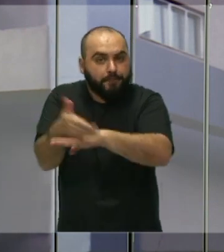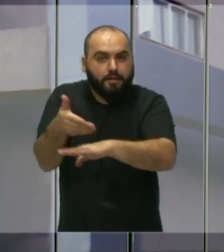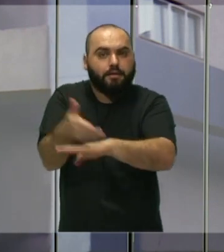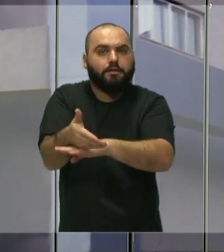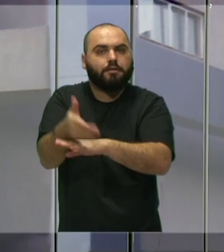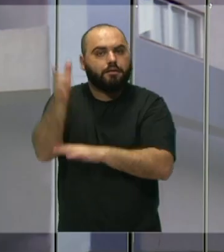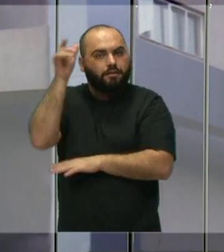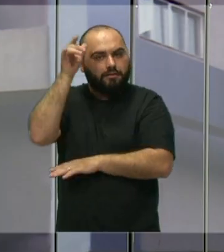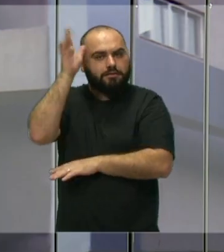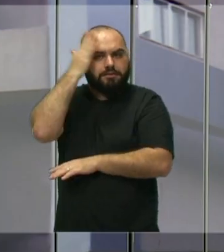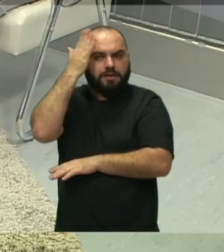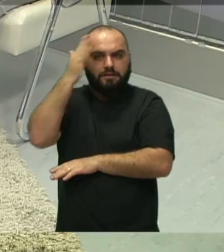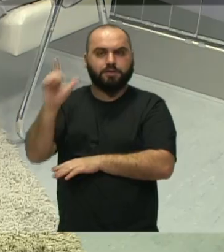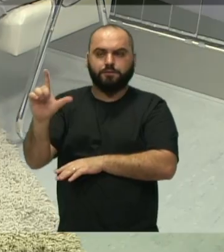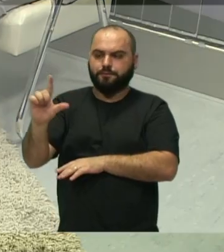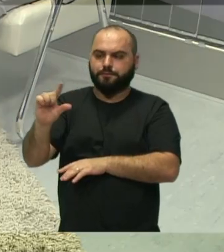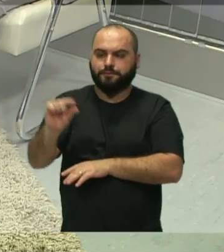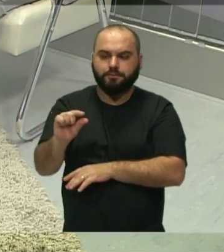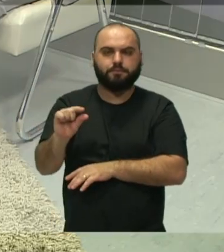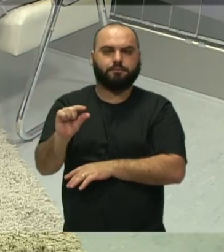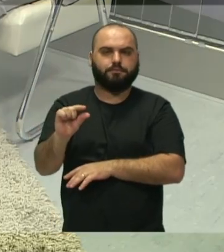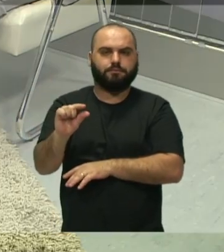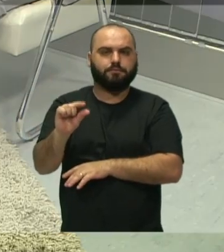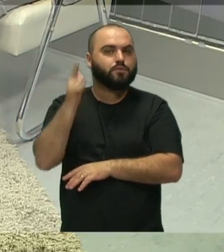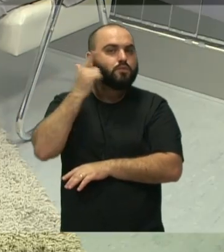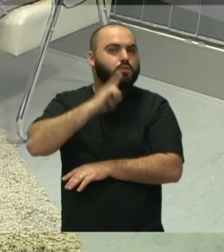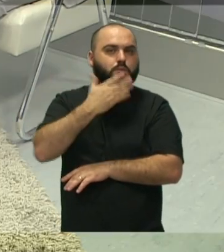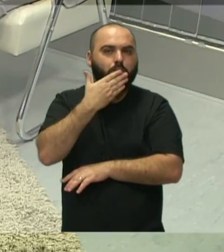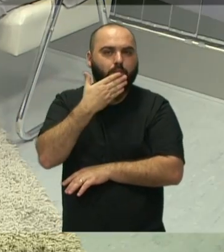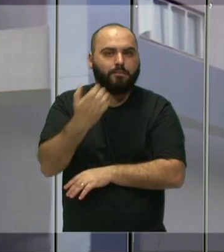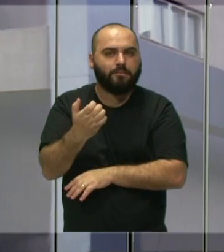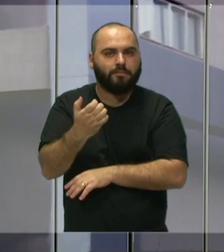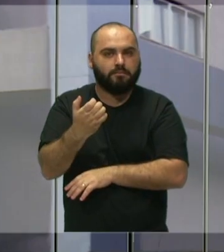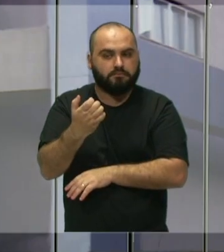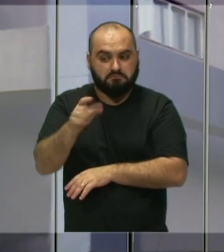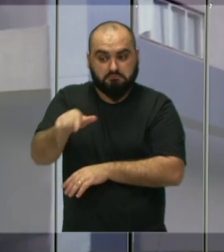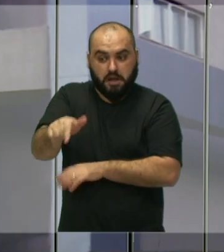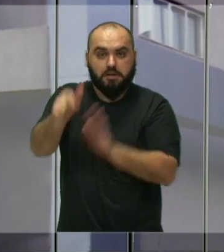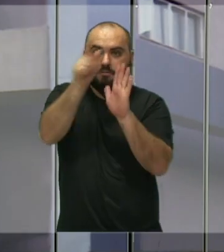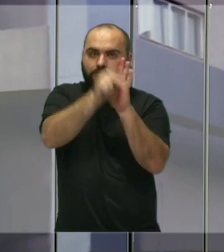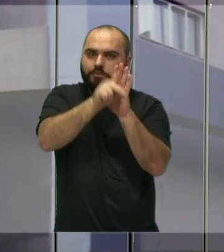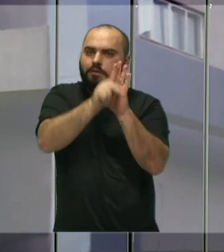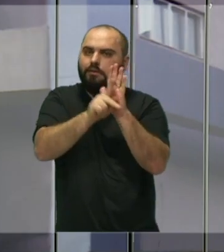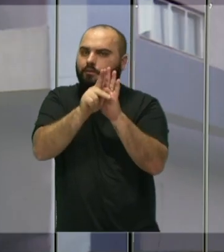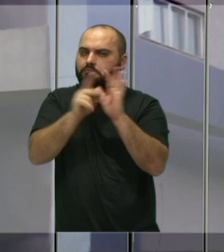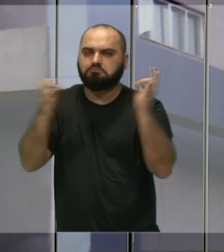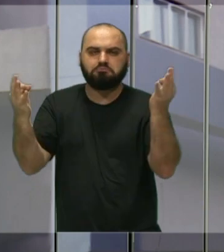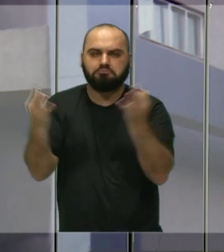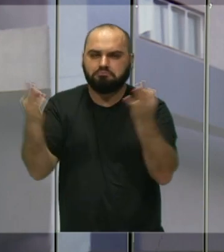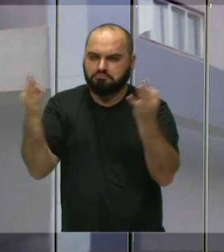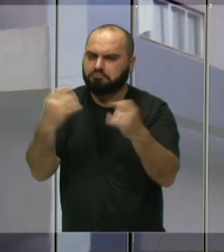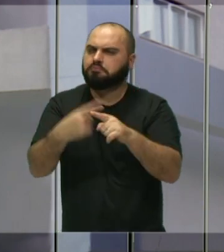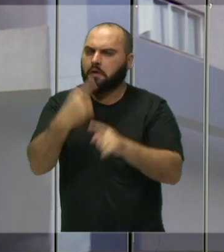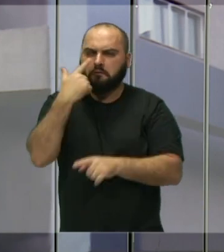a reduzir essa desigualdade. E foi algo muito bacana nesse projeto, Maurício, que nós encontramos. Veja só, você citou aí, nós